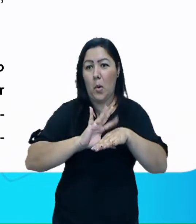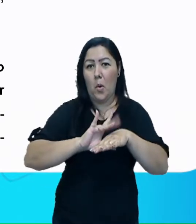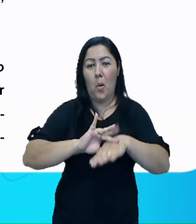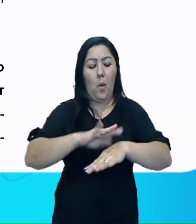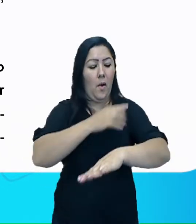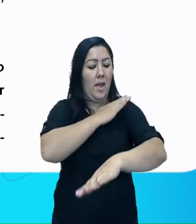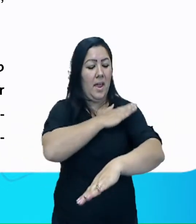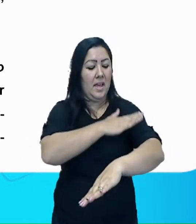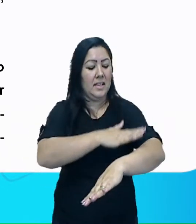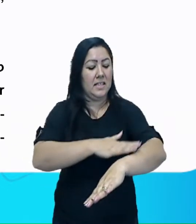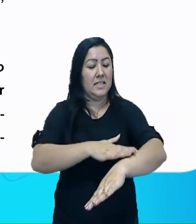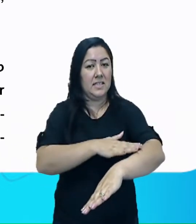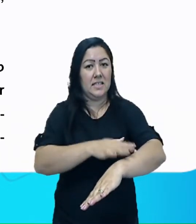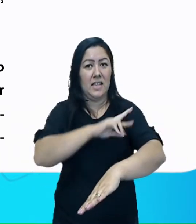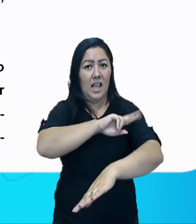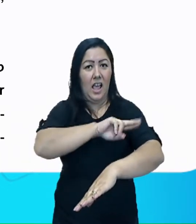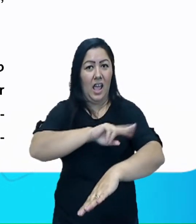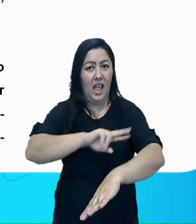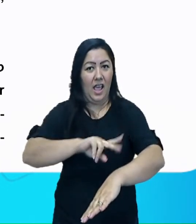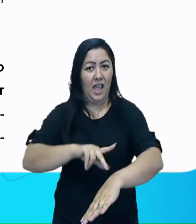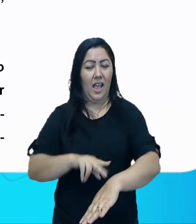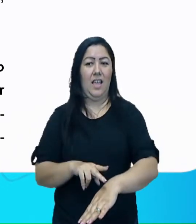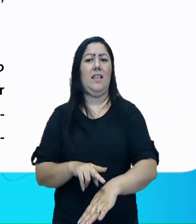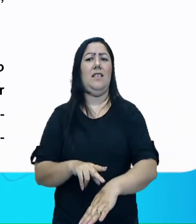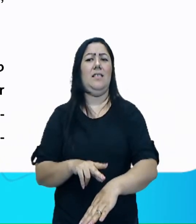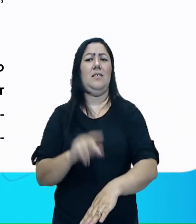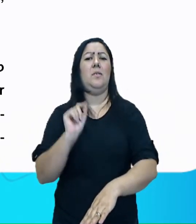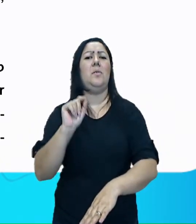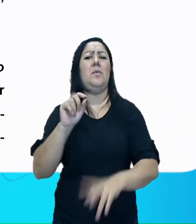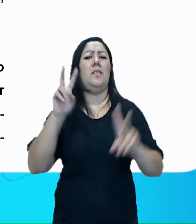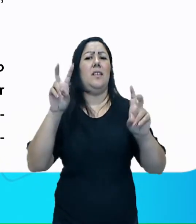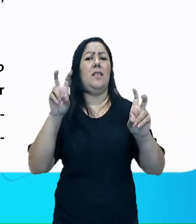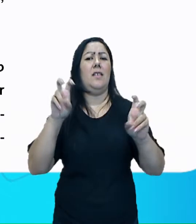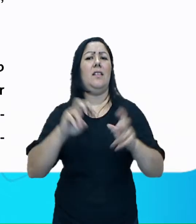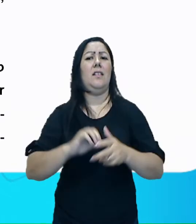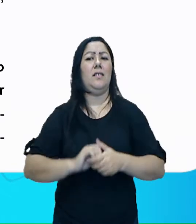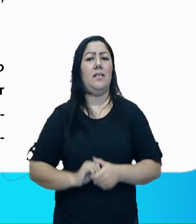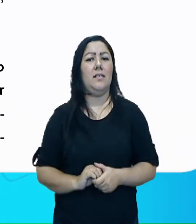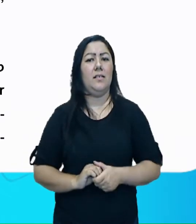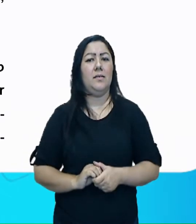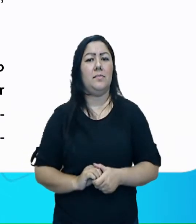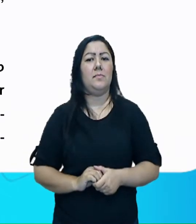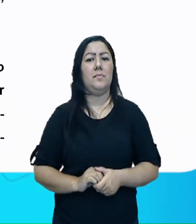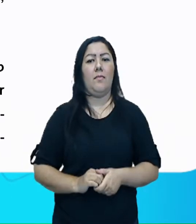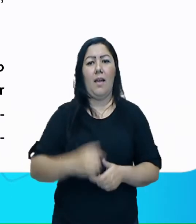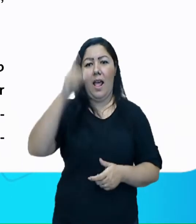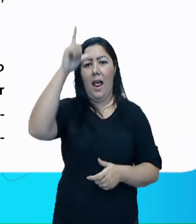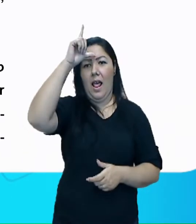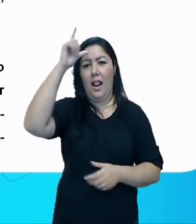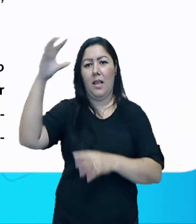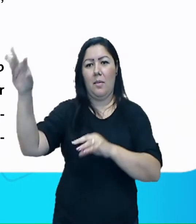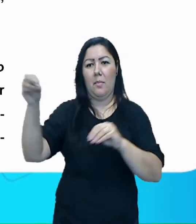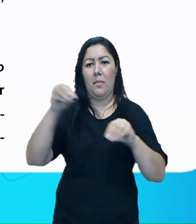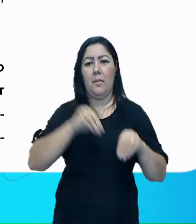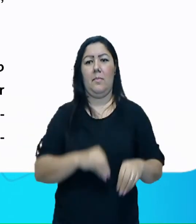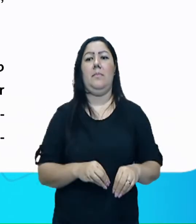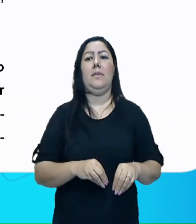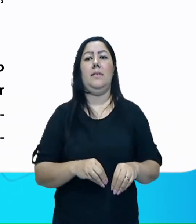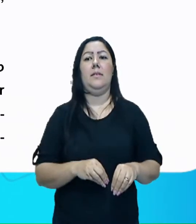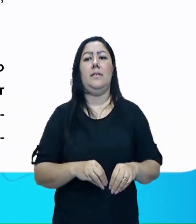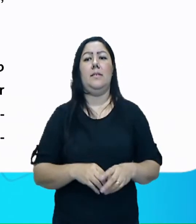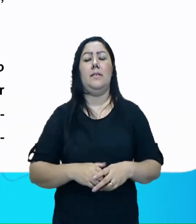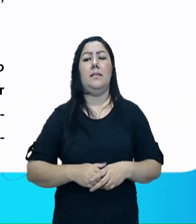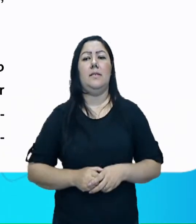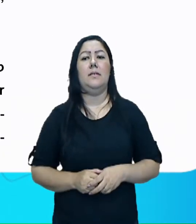Além de moralmente errado, não passa de fantasia a crença de que o governo é hábil para escolher